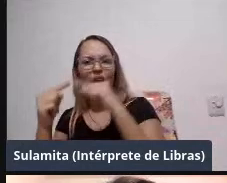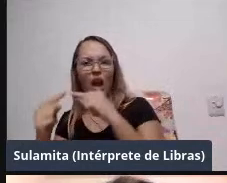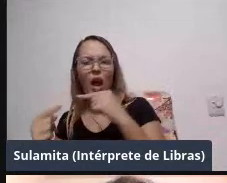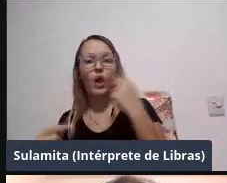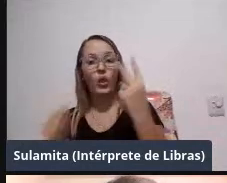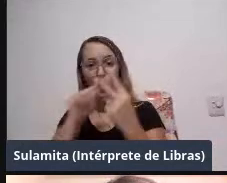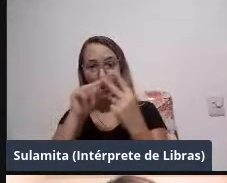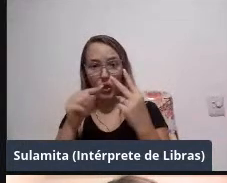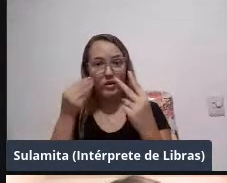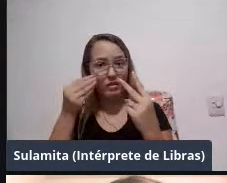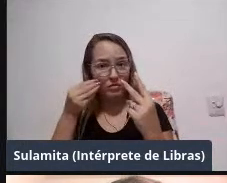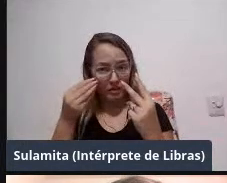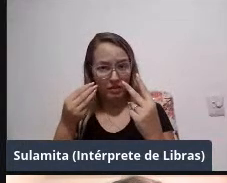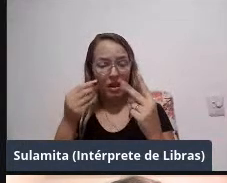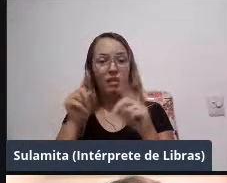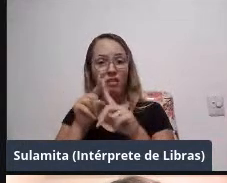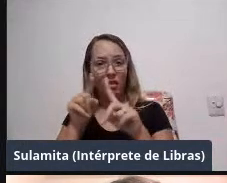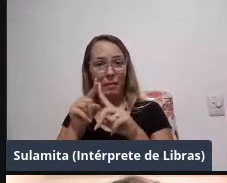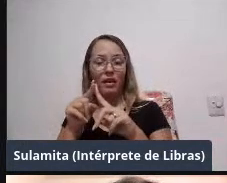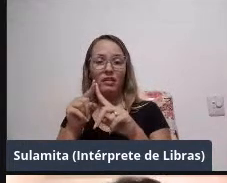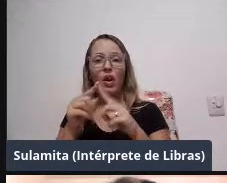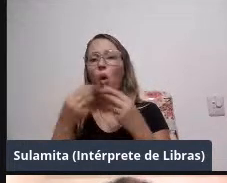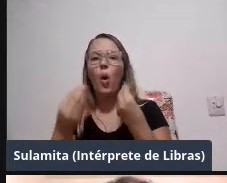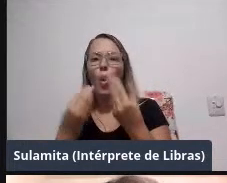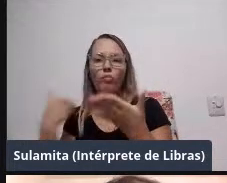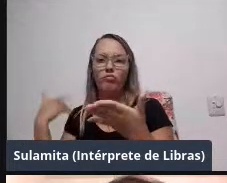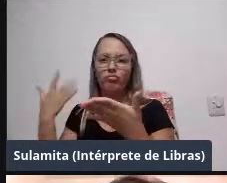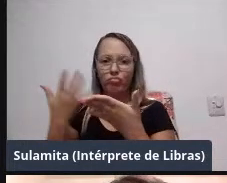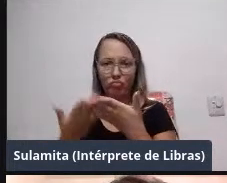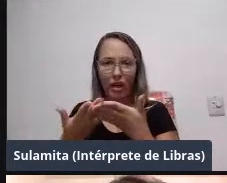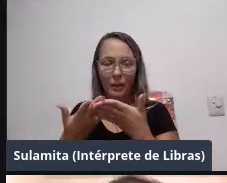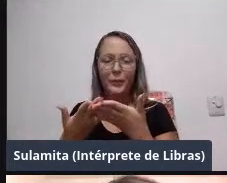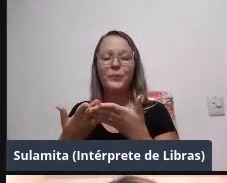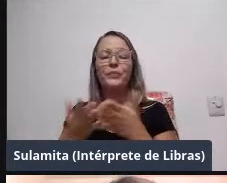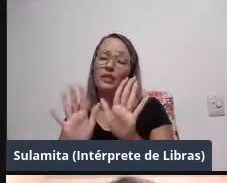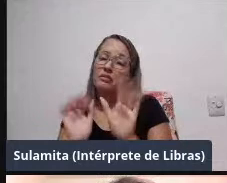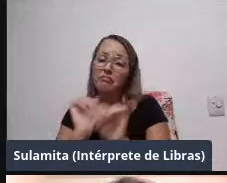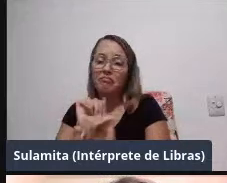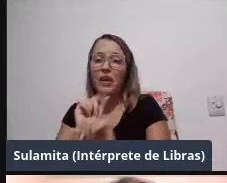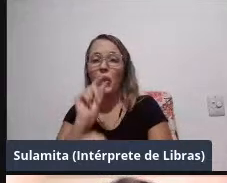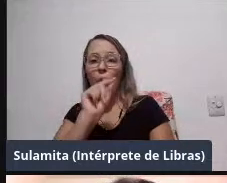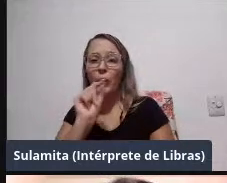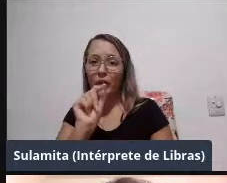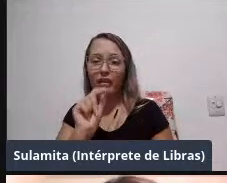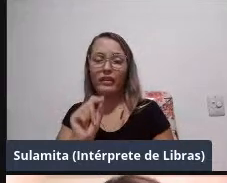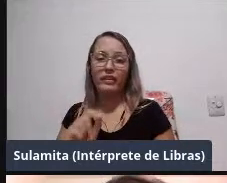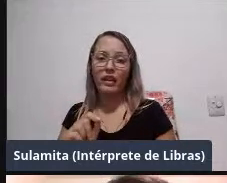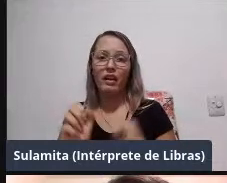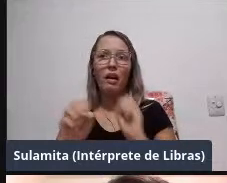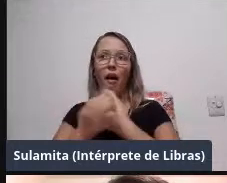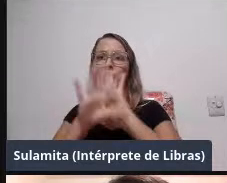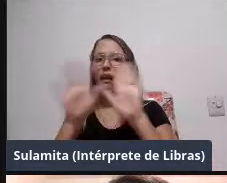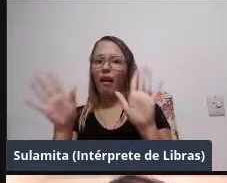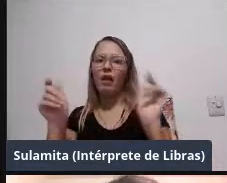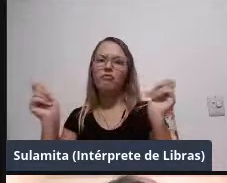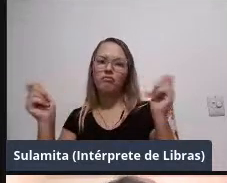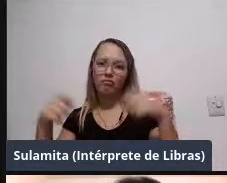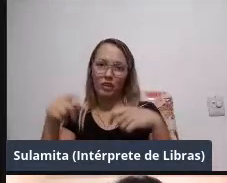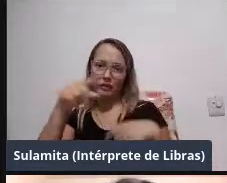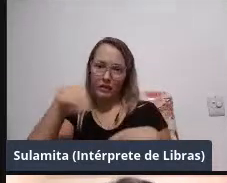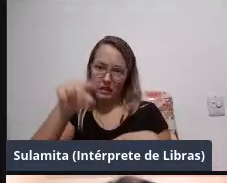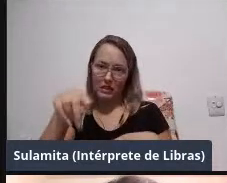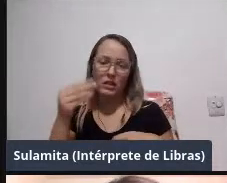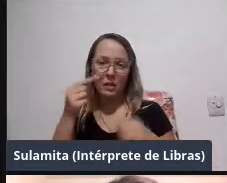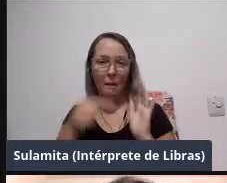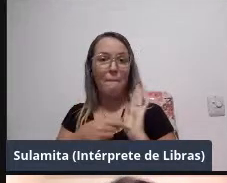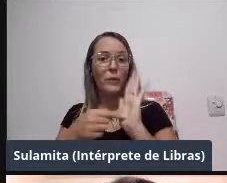Trajetória e experiência. E espero que fique evidente nessa exposição